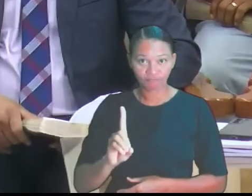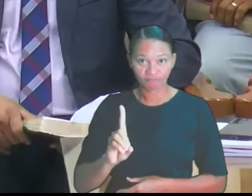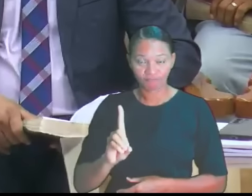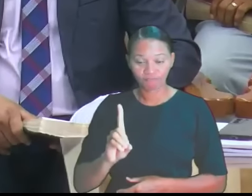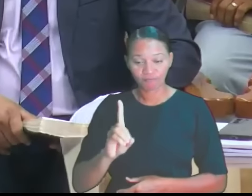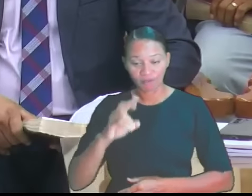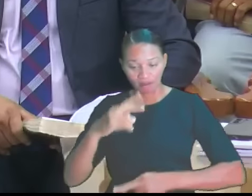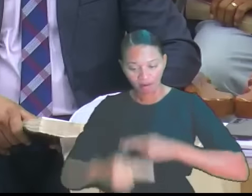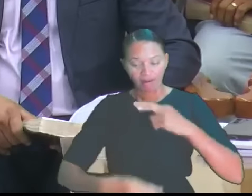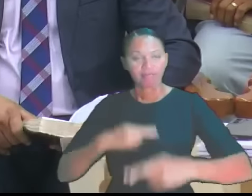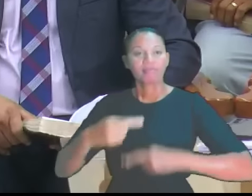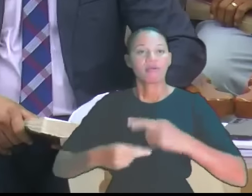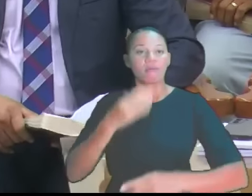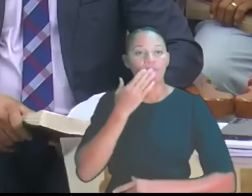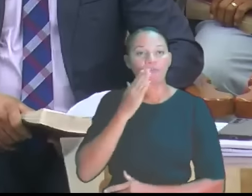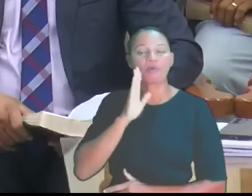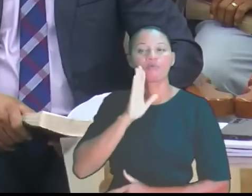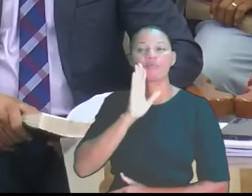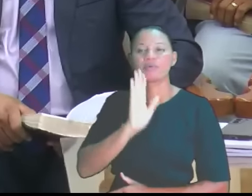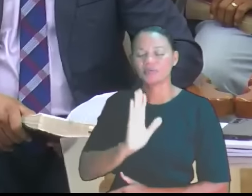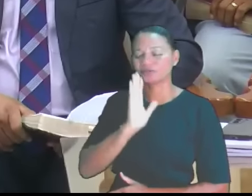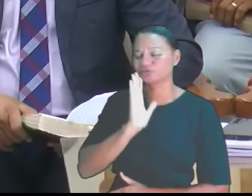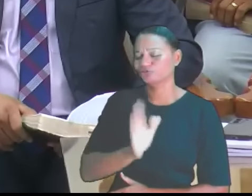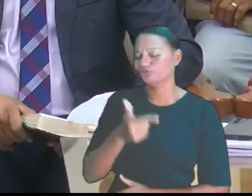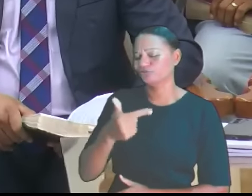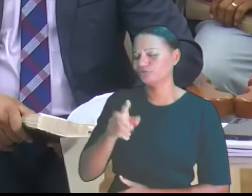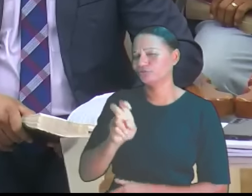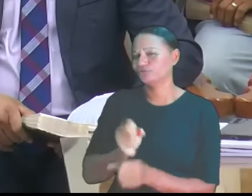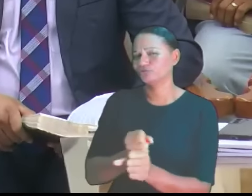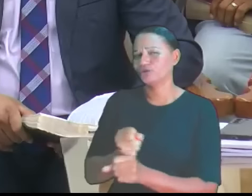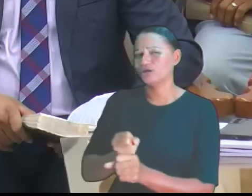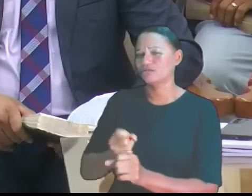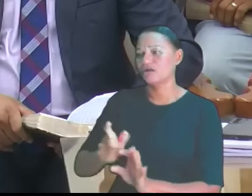renova a promessa que já fazia aproximadamente 25 anos.